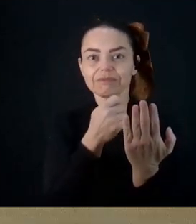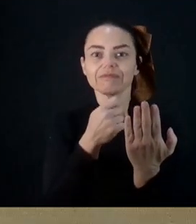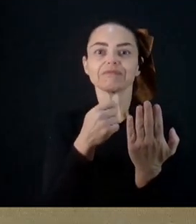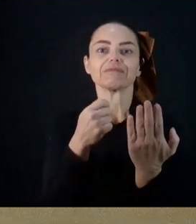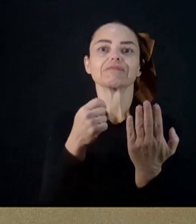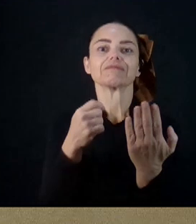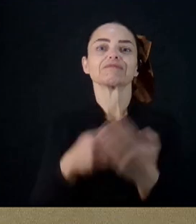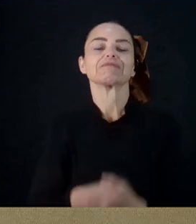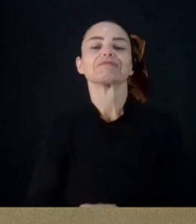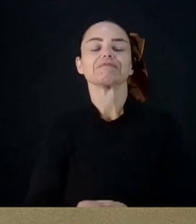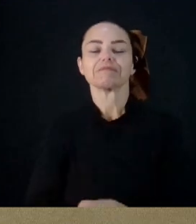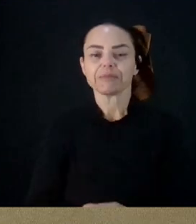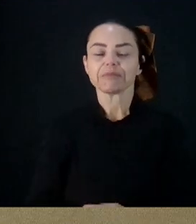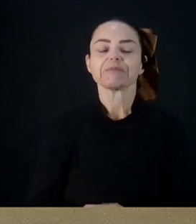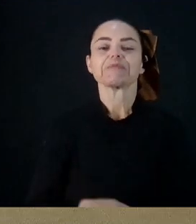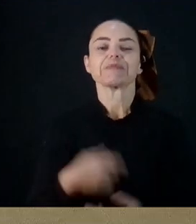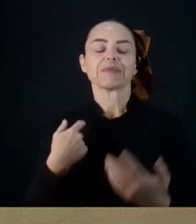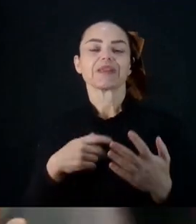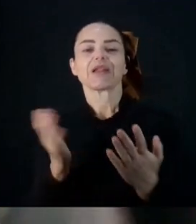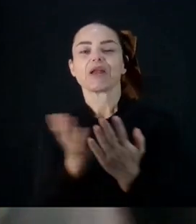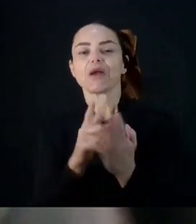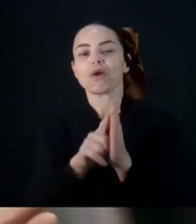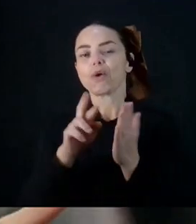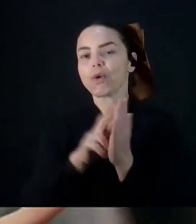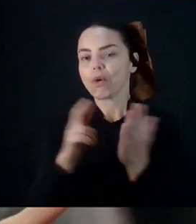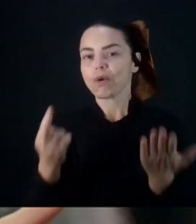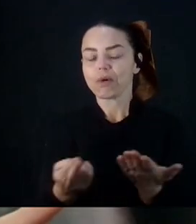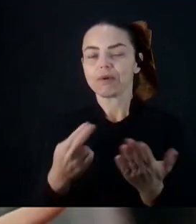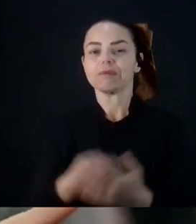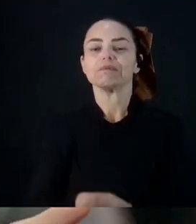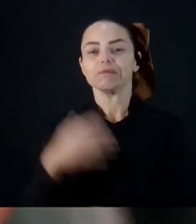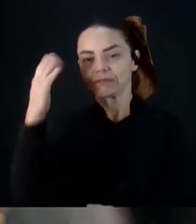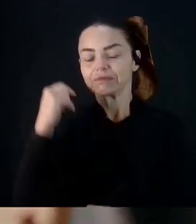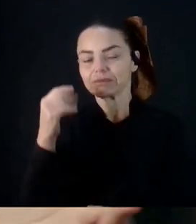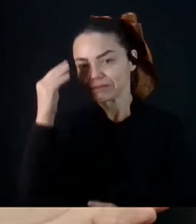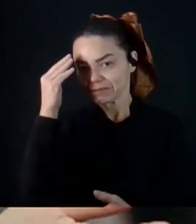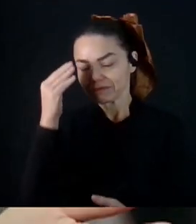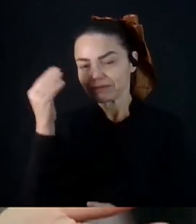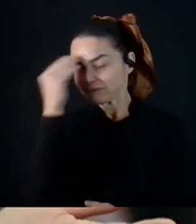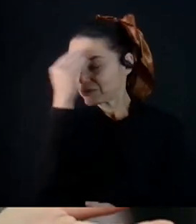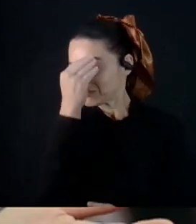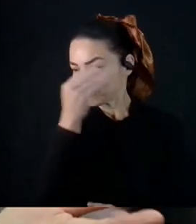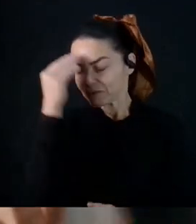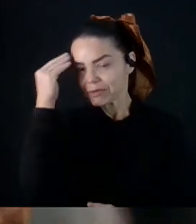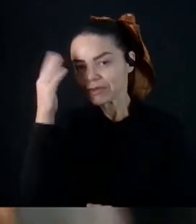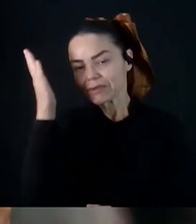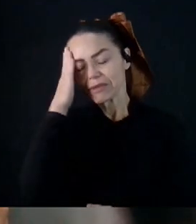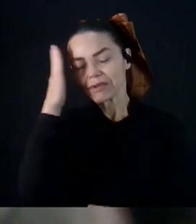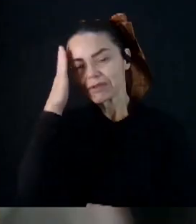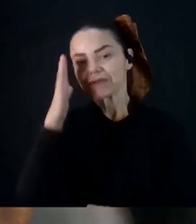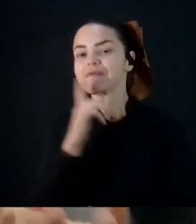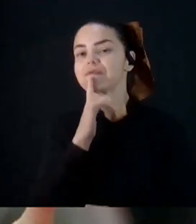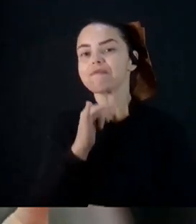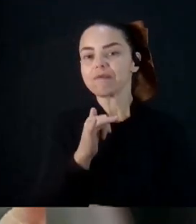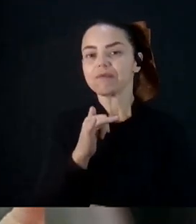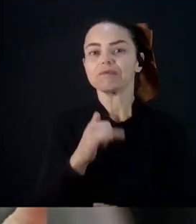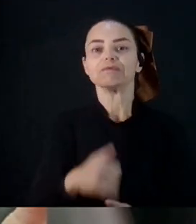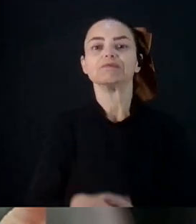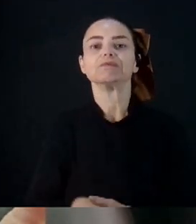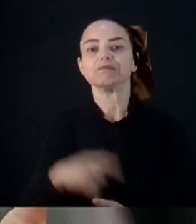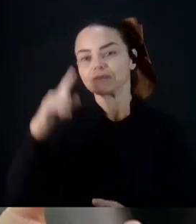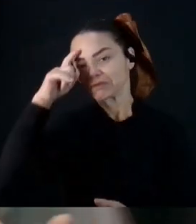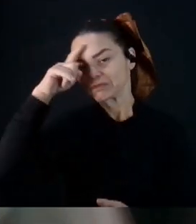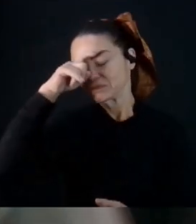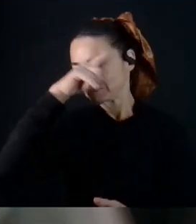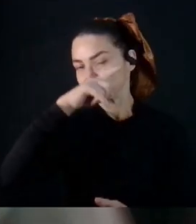programa passar. Hoje em dia tá tão fácil você saber se maquiar, sim, né? Então, eu entendo os pais, né? Porque é difícil esse